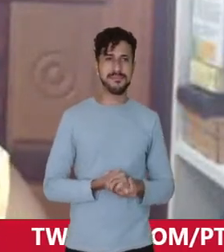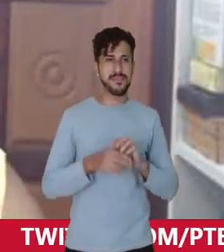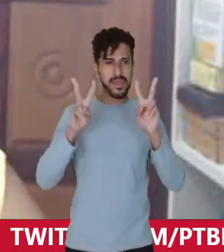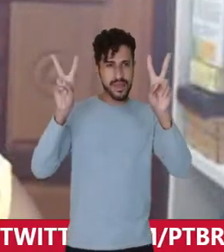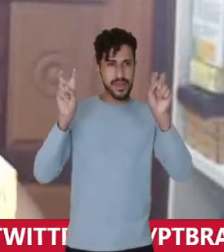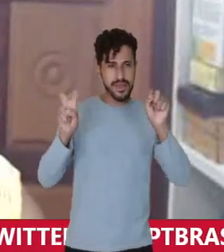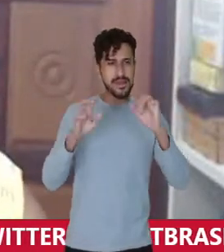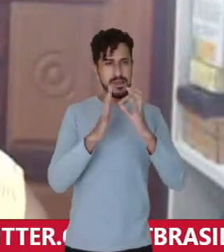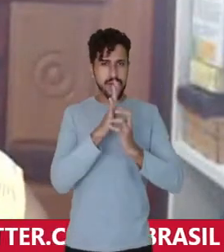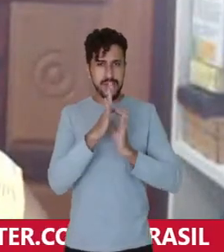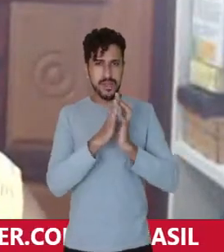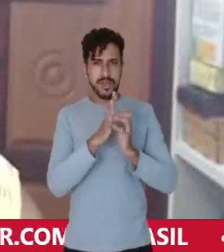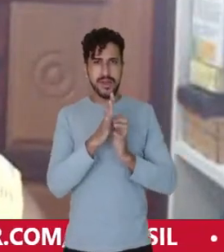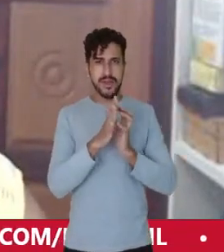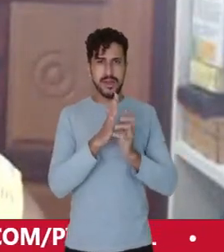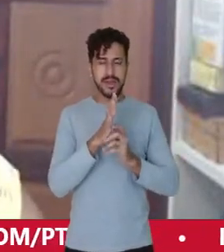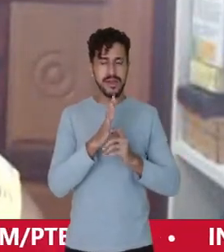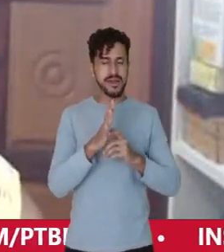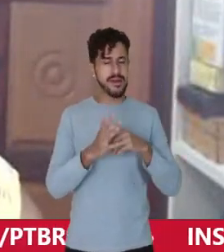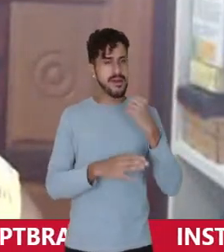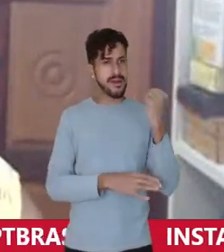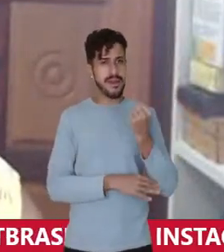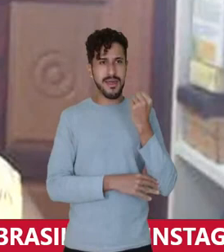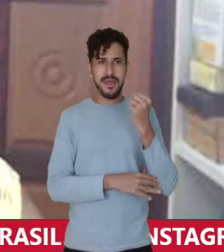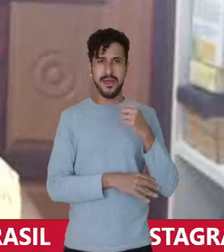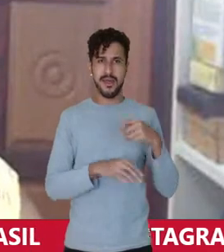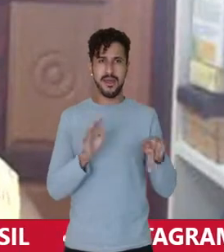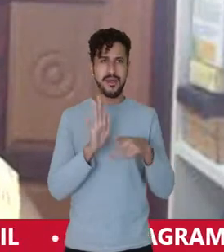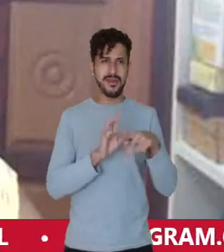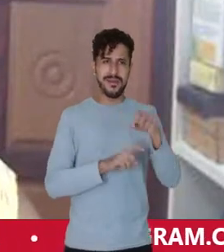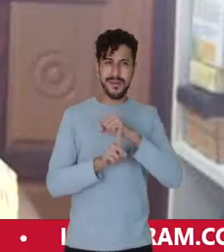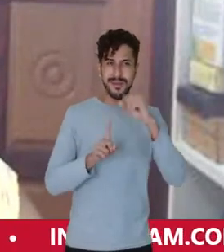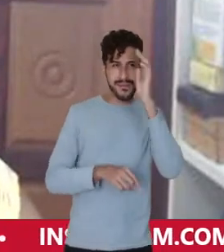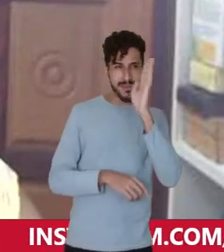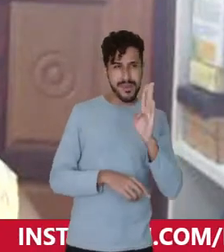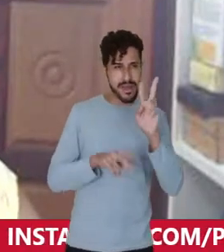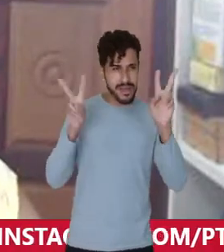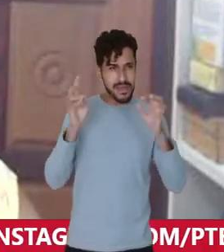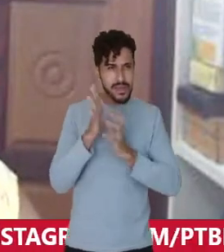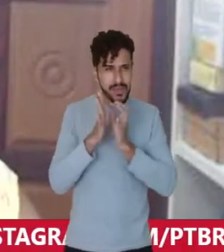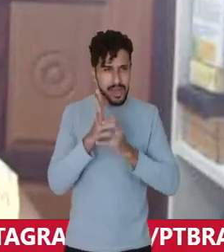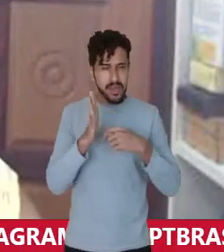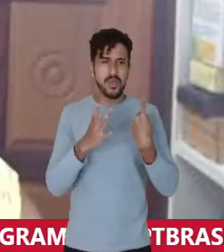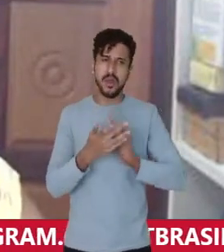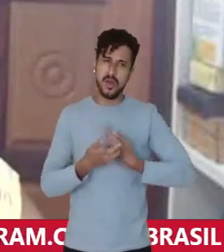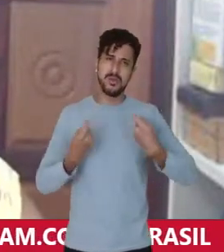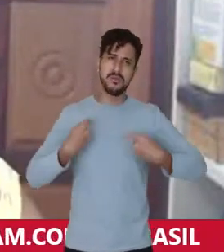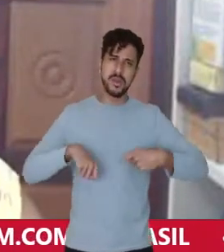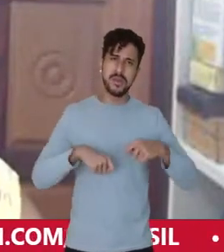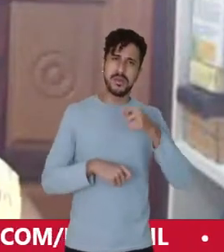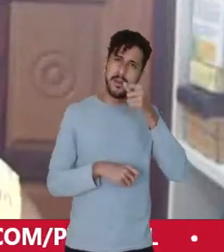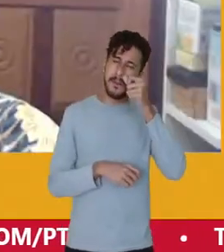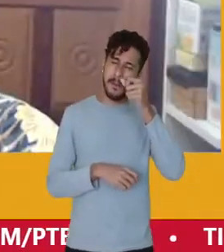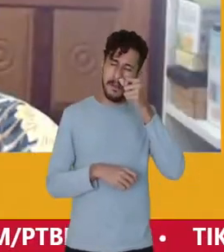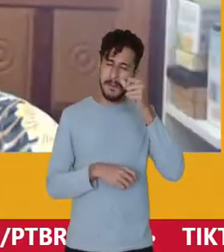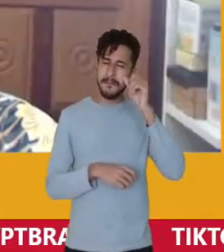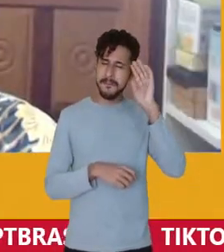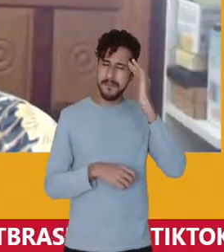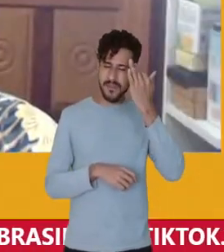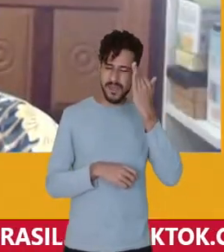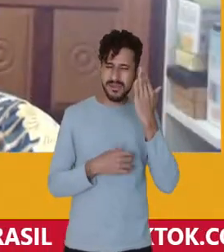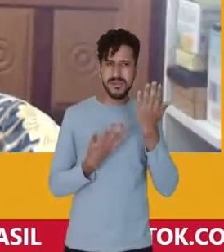um dado terrível para uma sociedade brasileira. Esse é um dado que nós precisamos